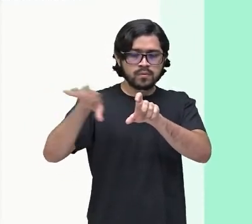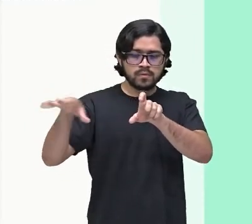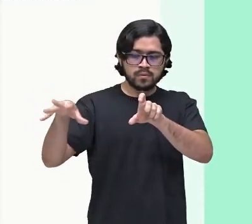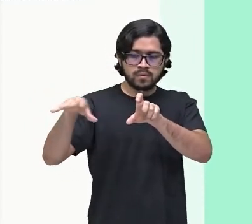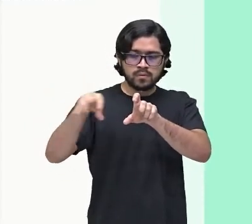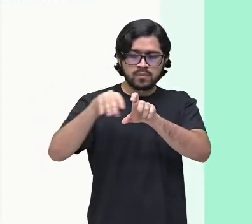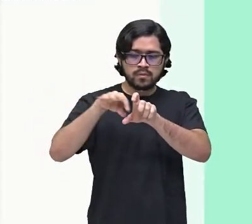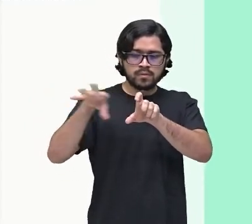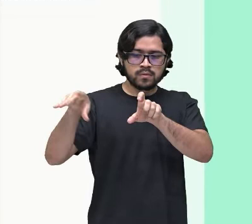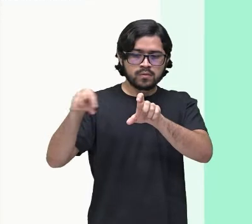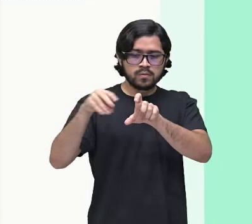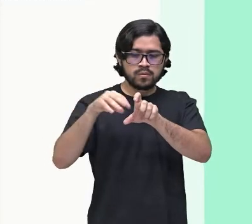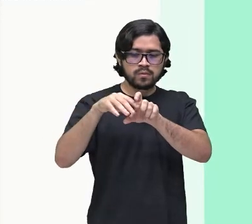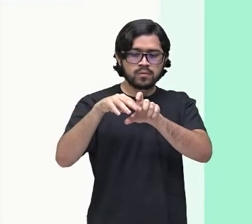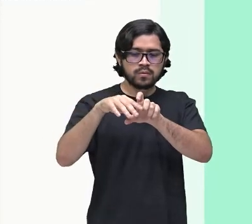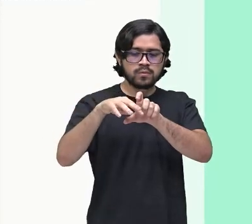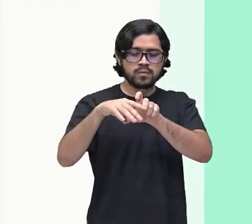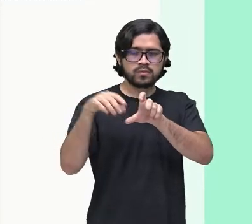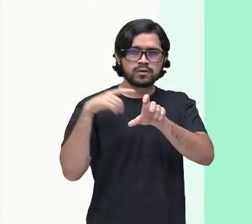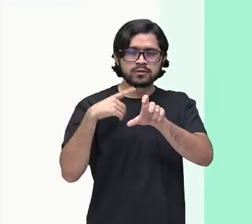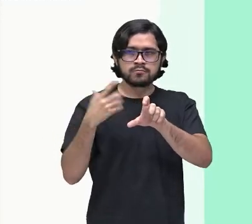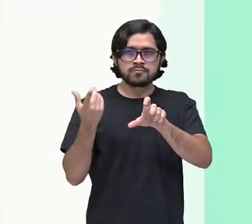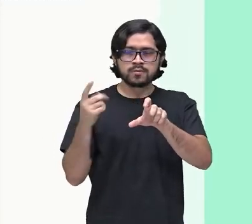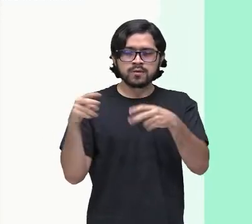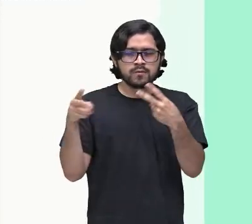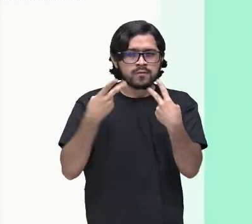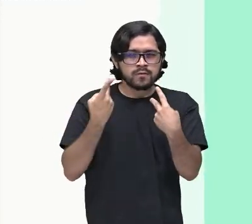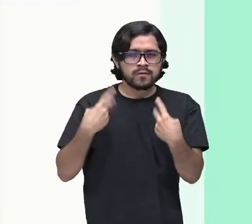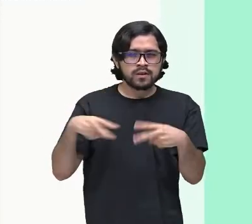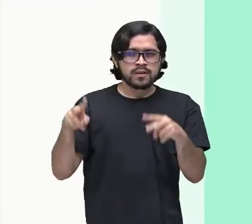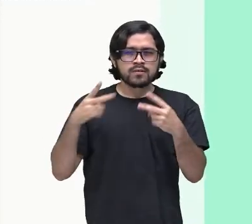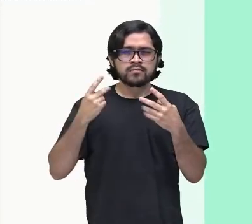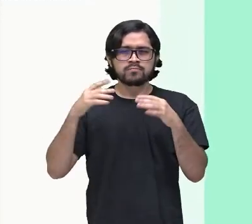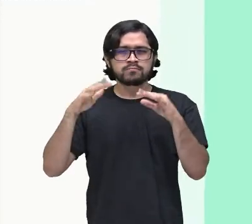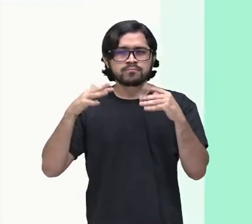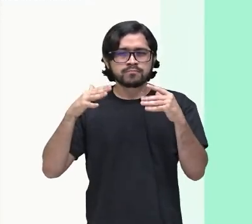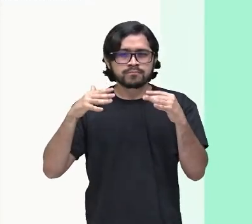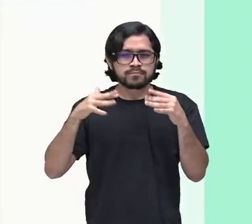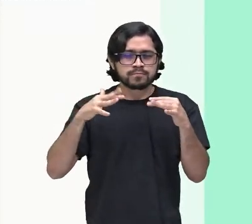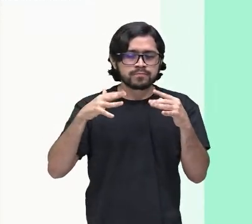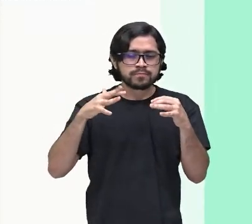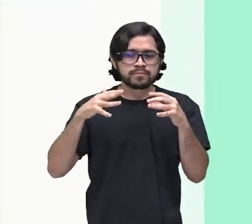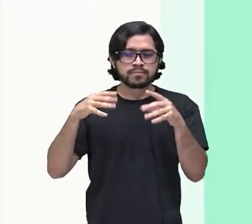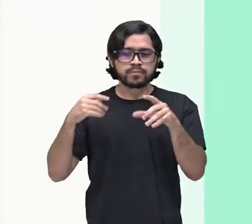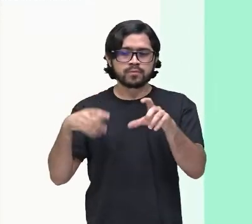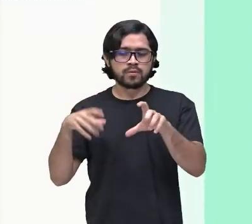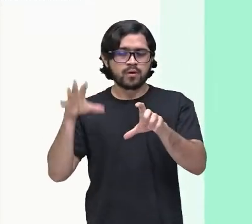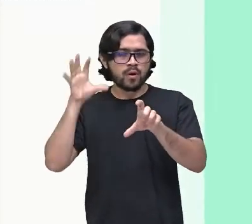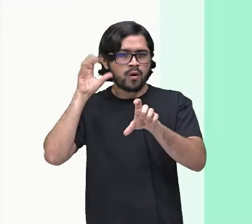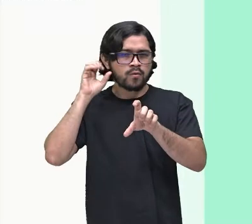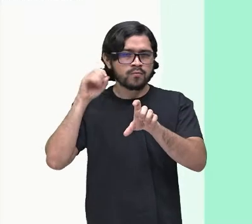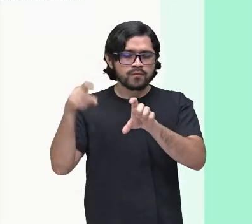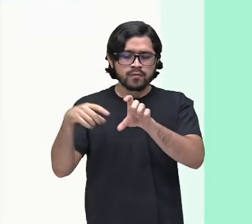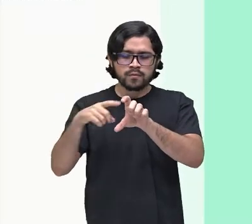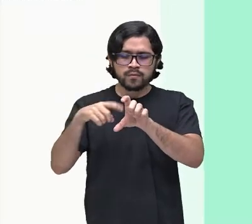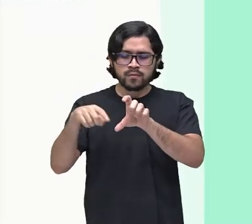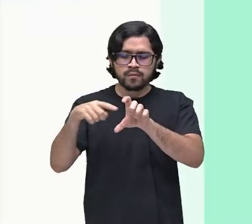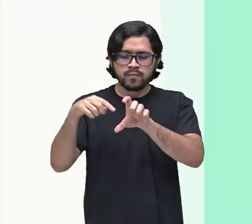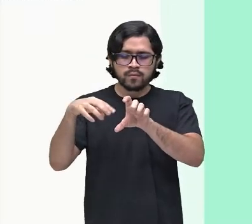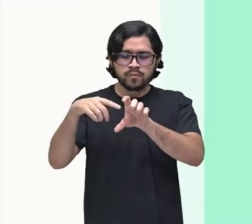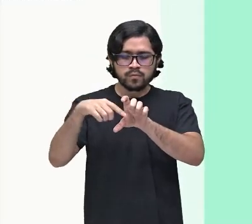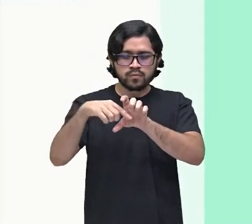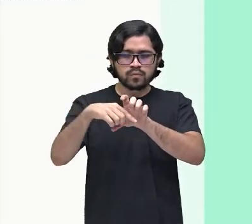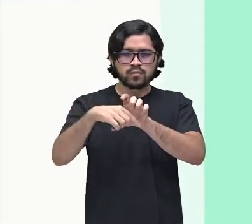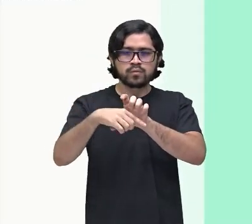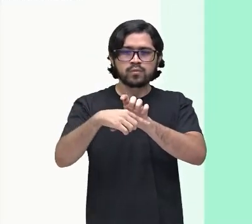sonoras nada mais são do que vibrações no ar que o nosso ouvido é capaz de captar. Então, essas ondas sonoras vão penetrar